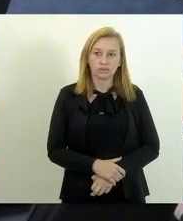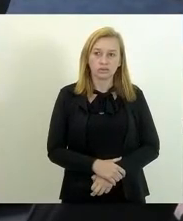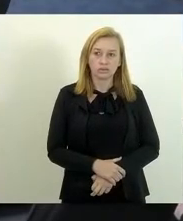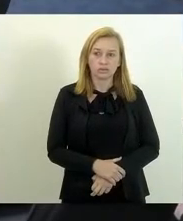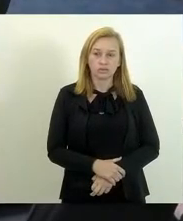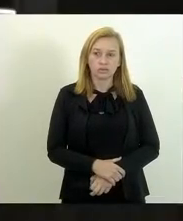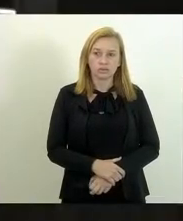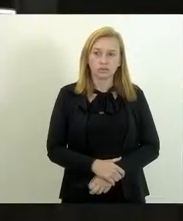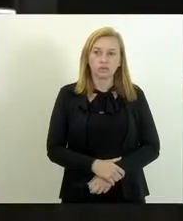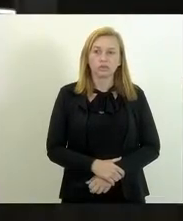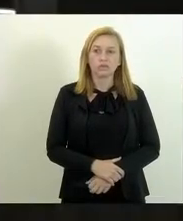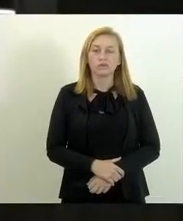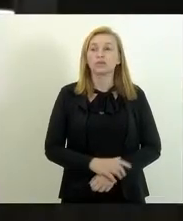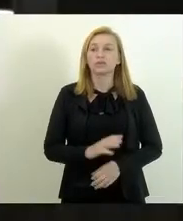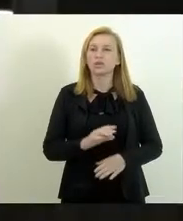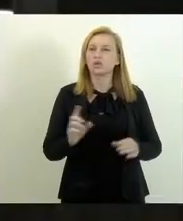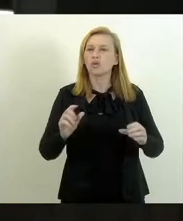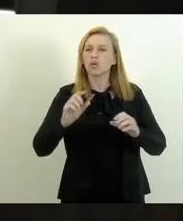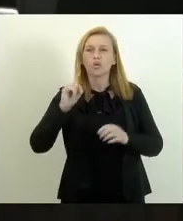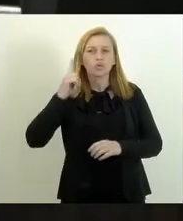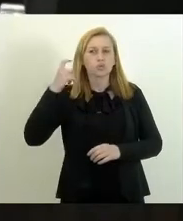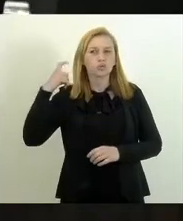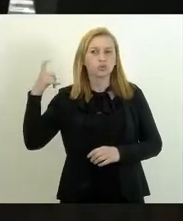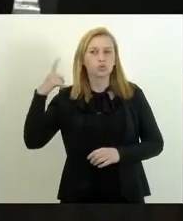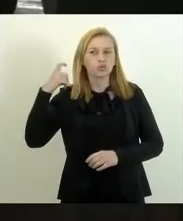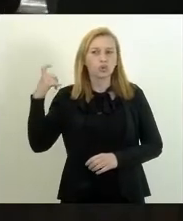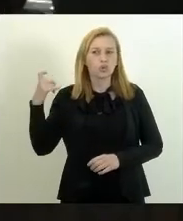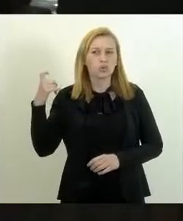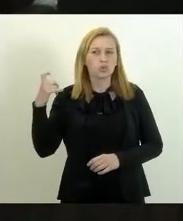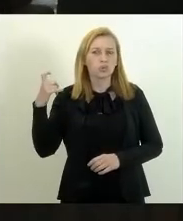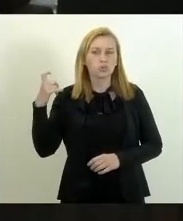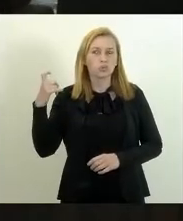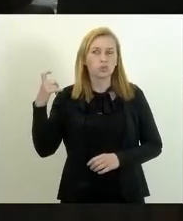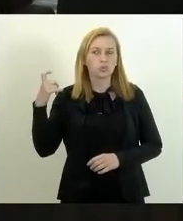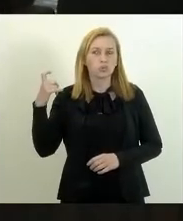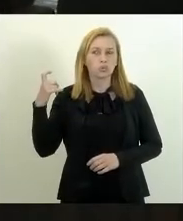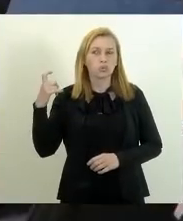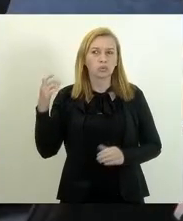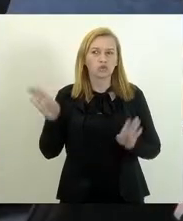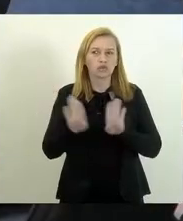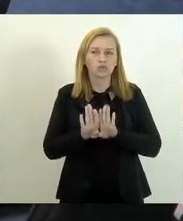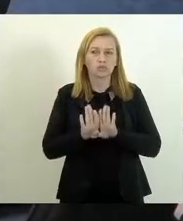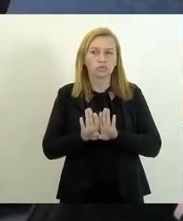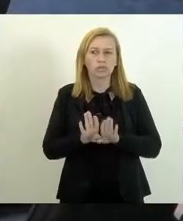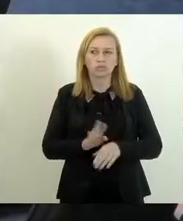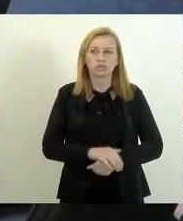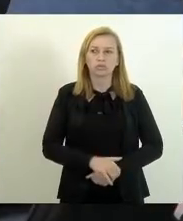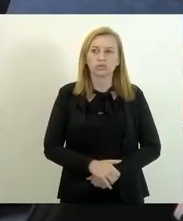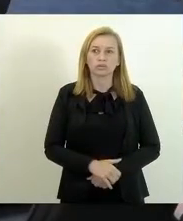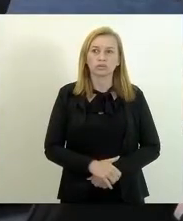Vossa Excelência abriu o som e fechou em seguida. Enfermeira. Aí.